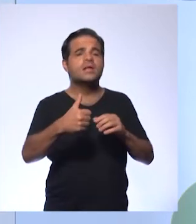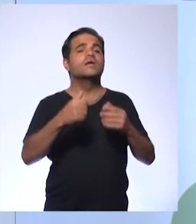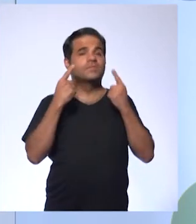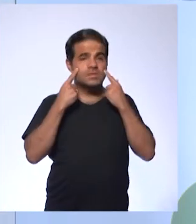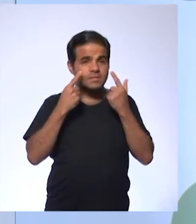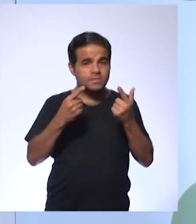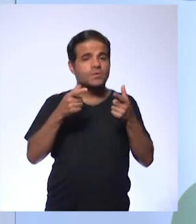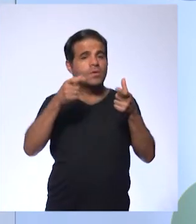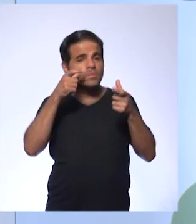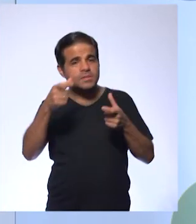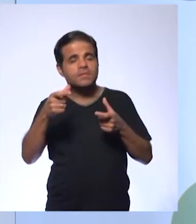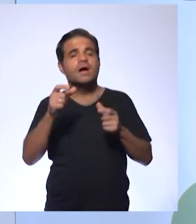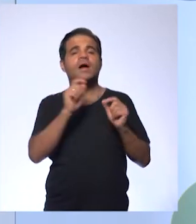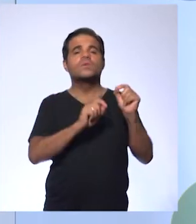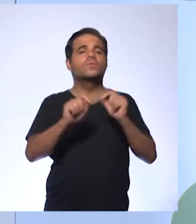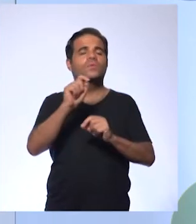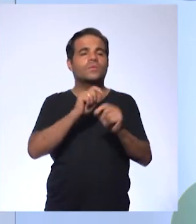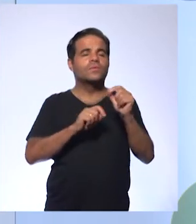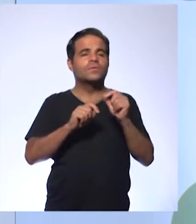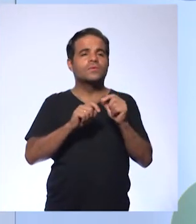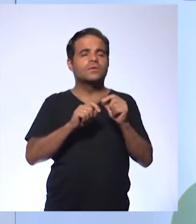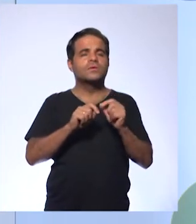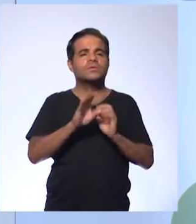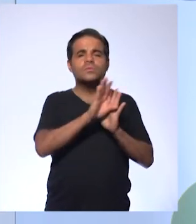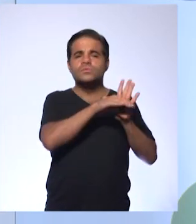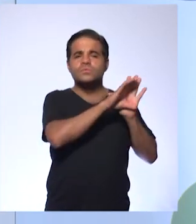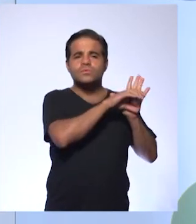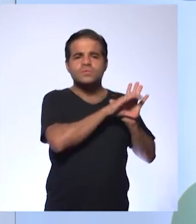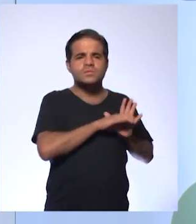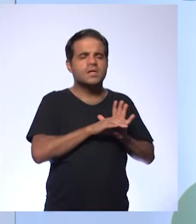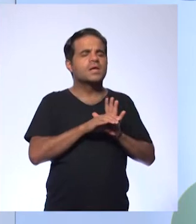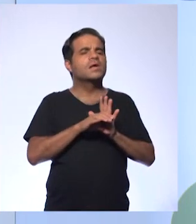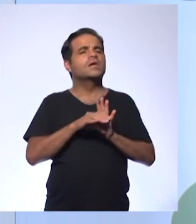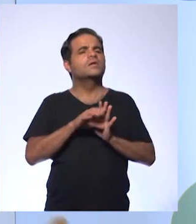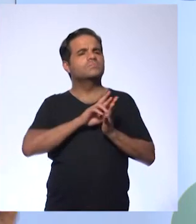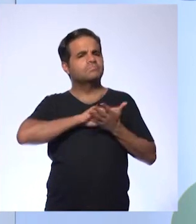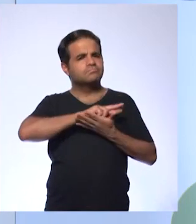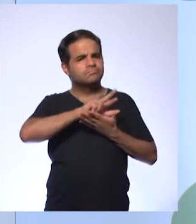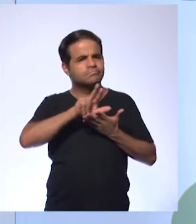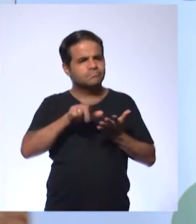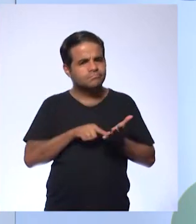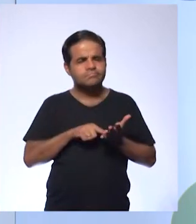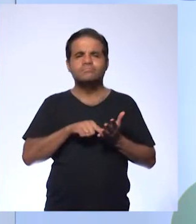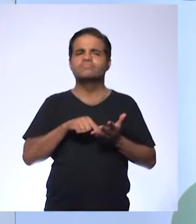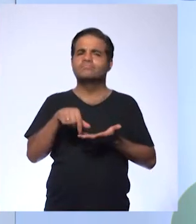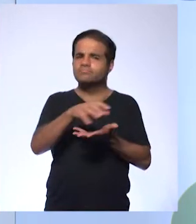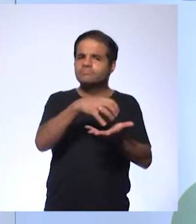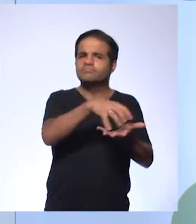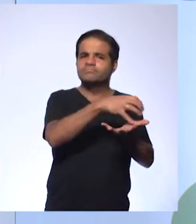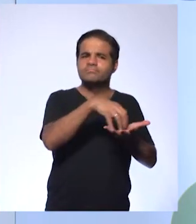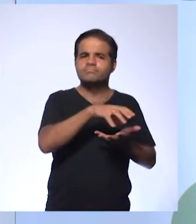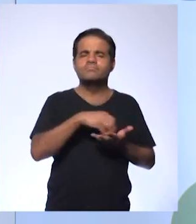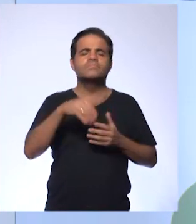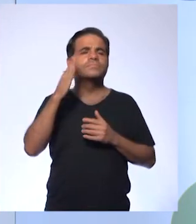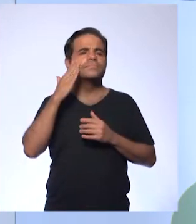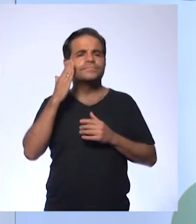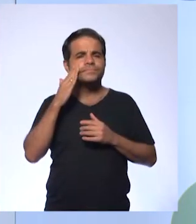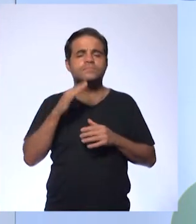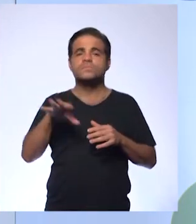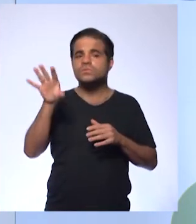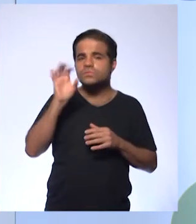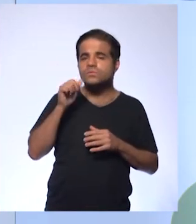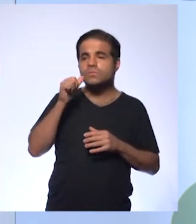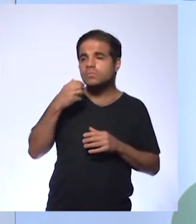puderam observar, né, os conceitos, a conceituação de várias áreas do saber. Então, a gente escutou